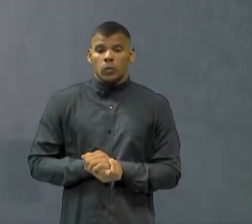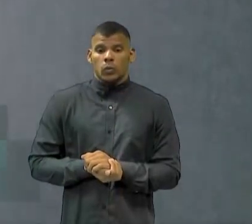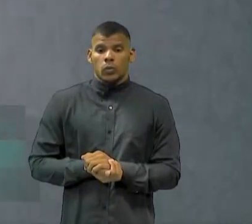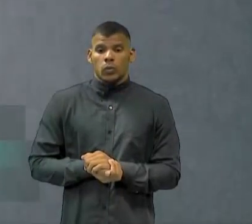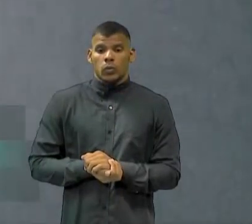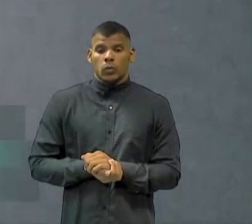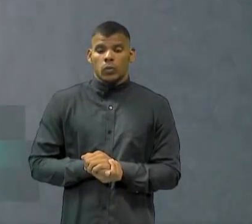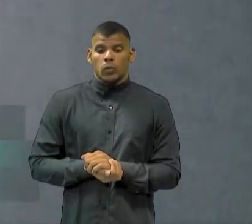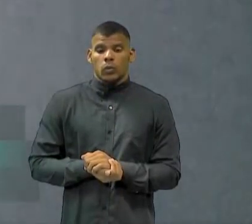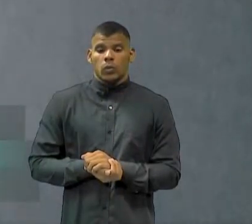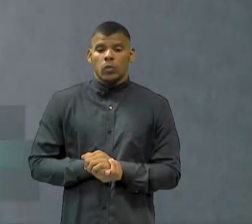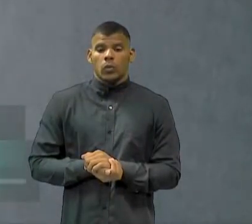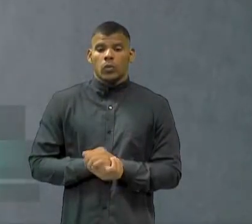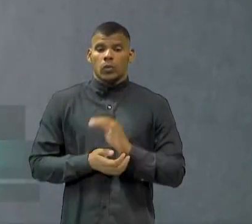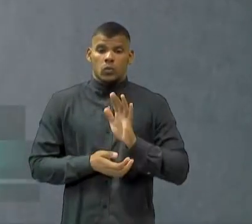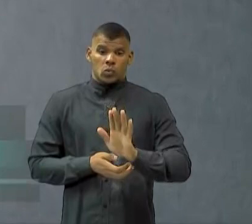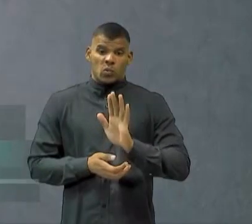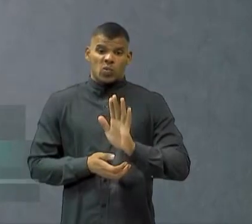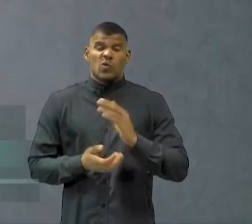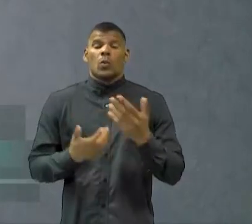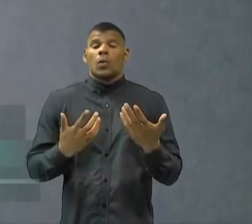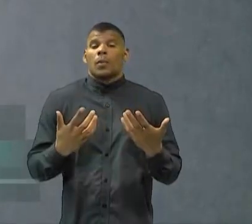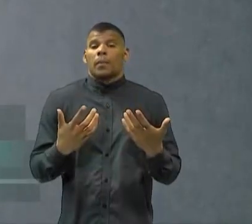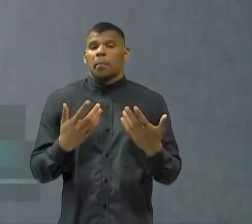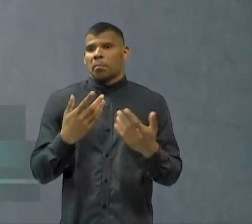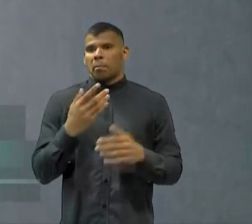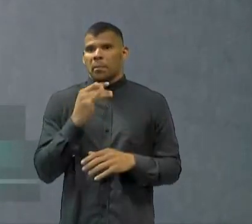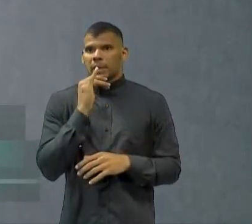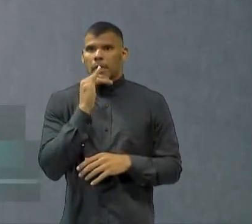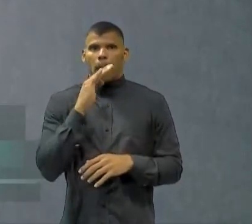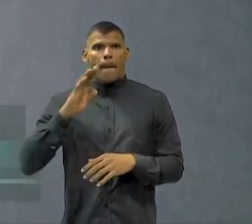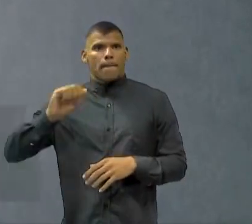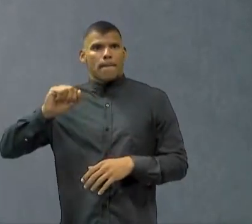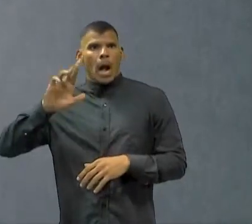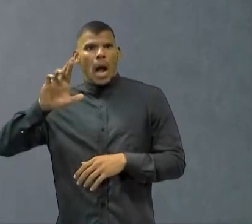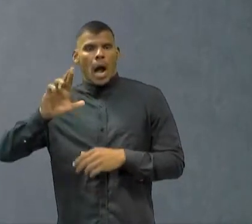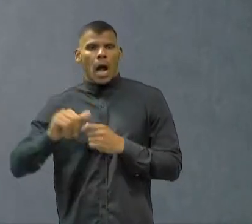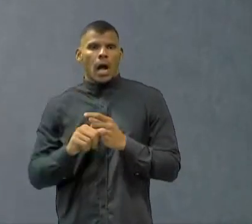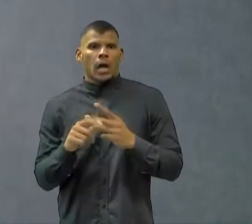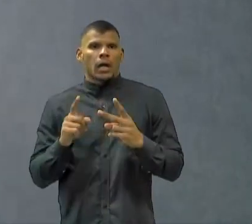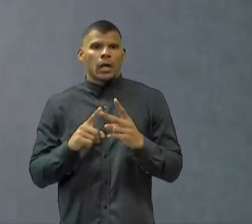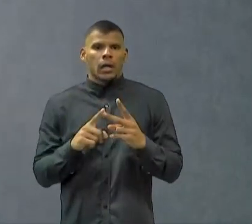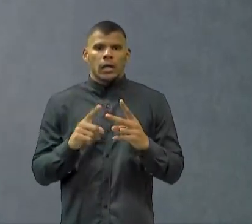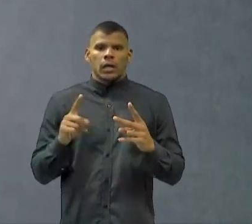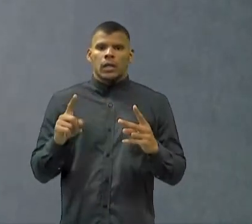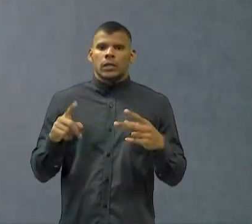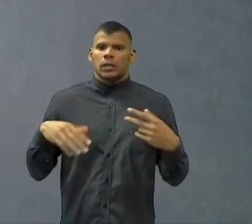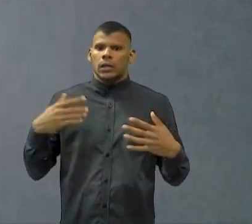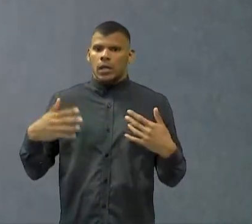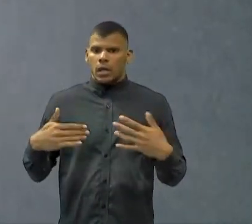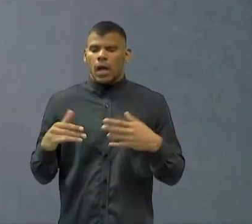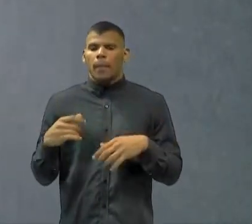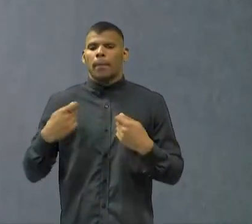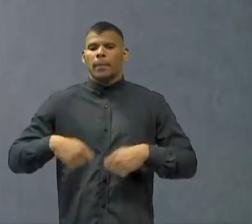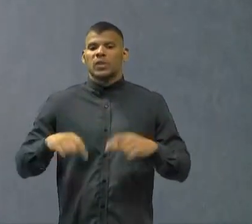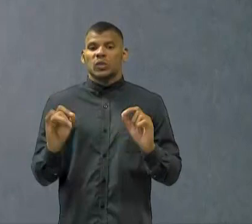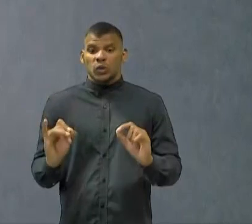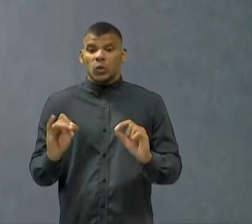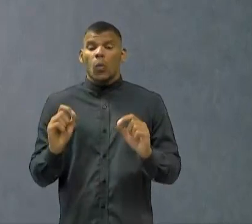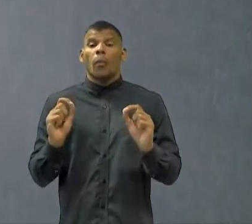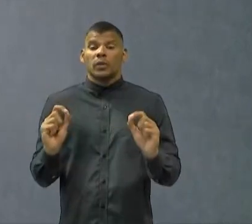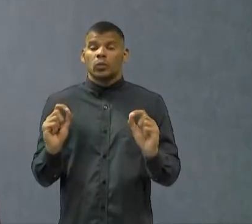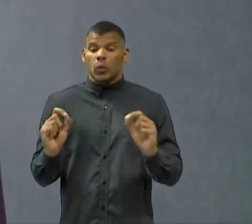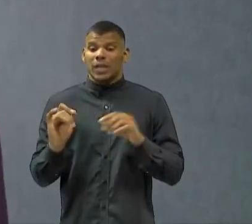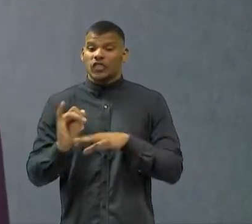Não, os estabelecimentos, como os bares, precisam ter um treinamento de assistência e prevenção à